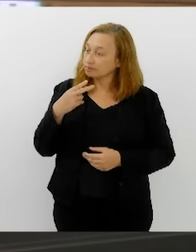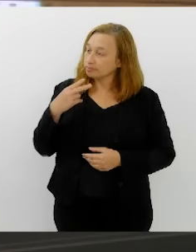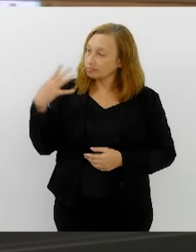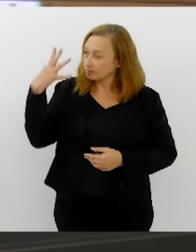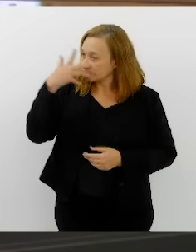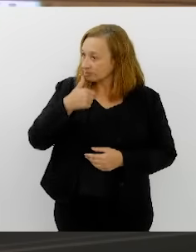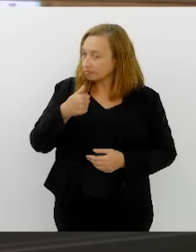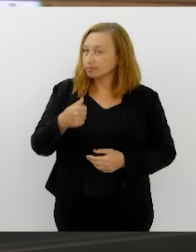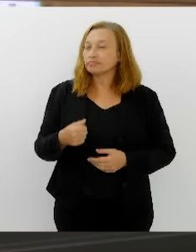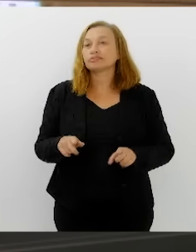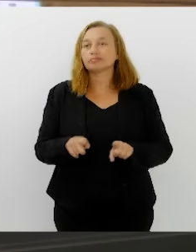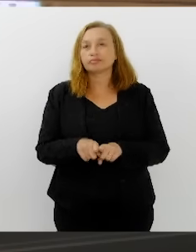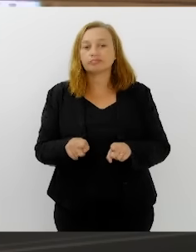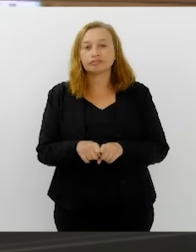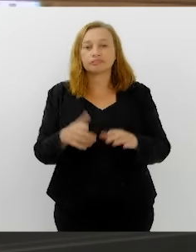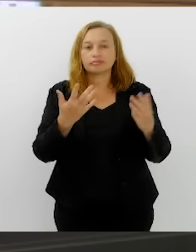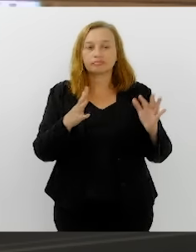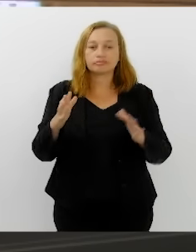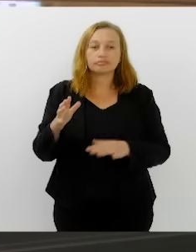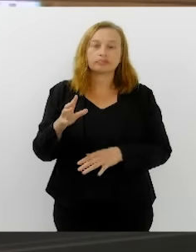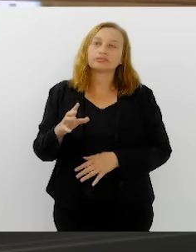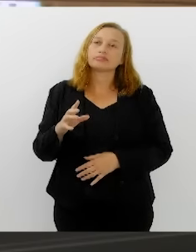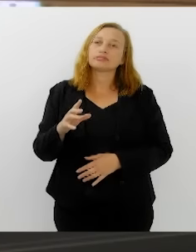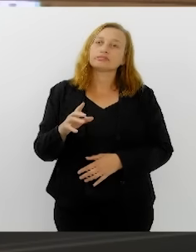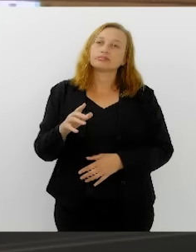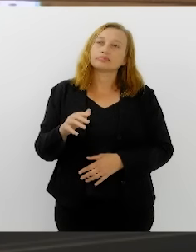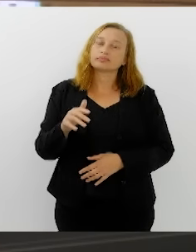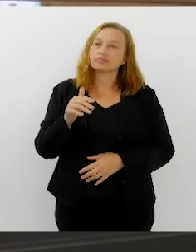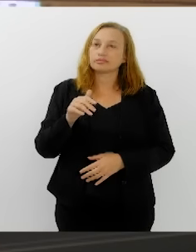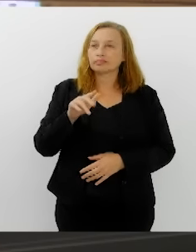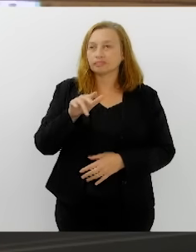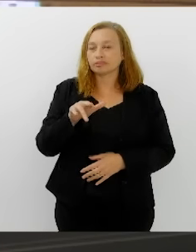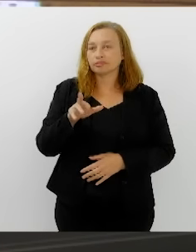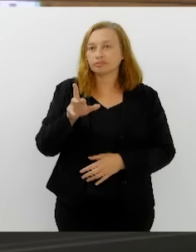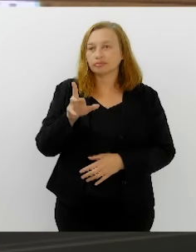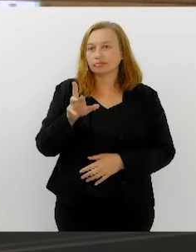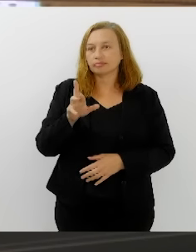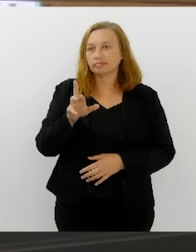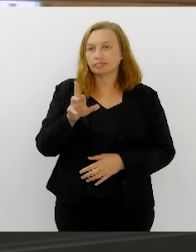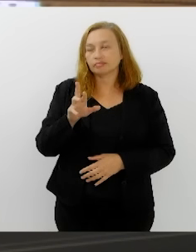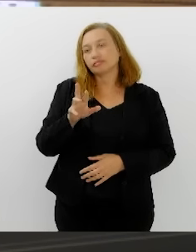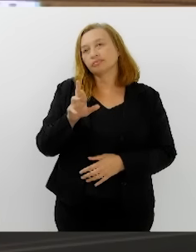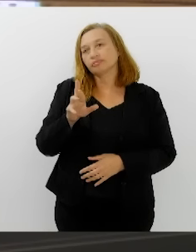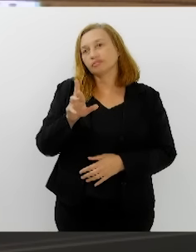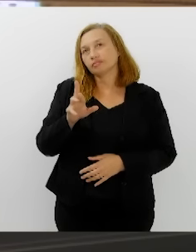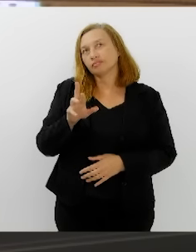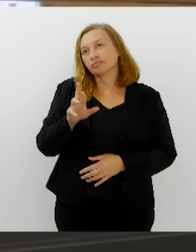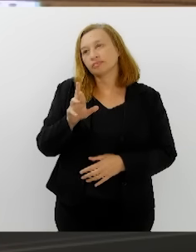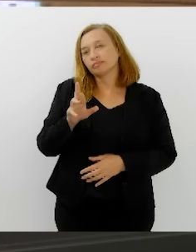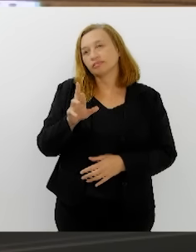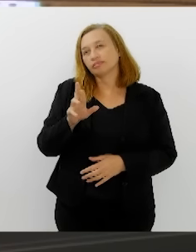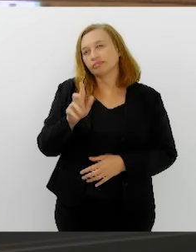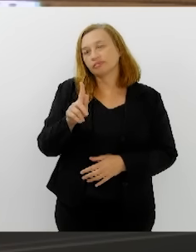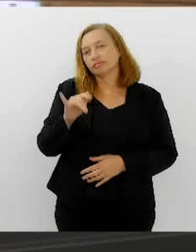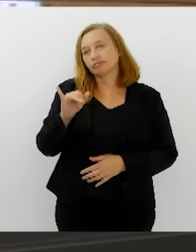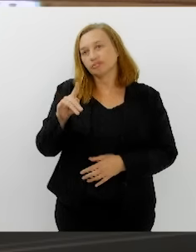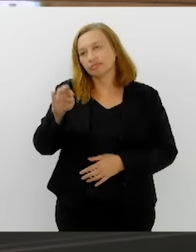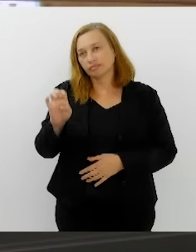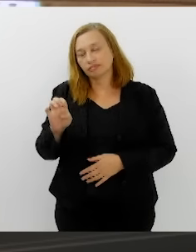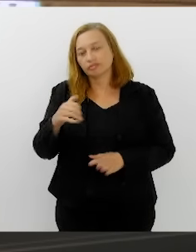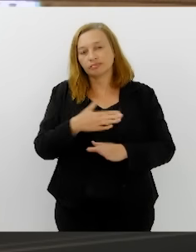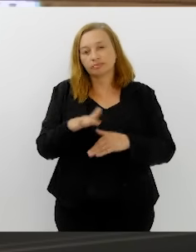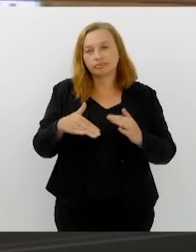Cumprimento aqui a irmã Gisele, superiora da Ordem Segunda do Monte Carmelo, cumprimento todas as